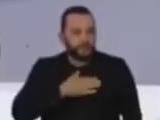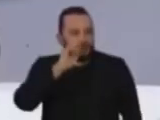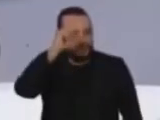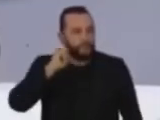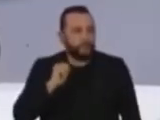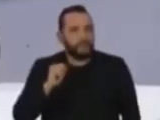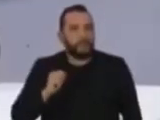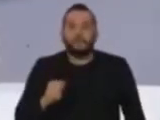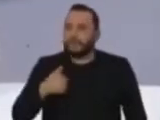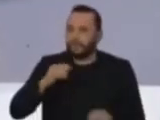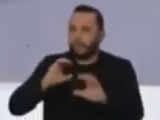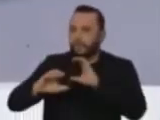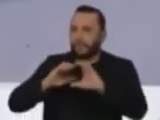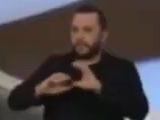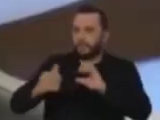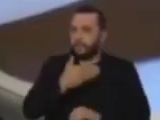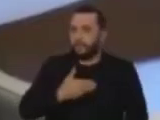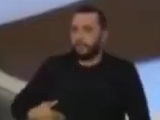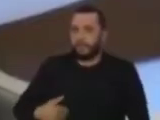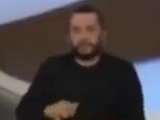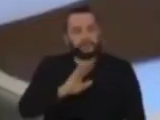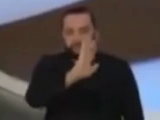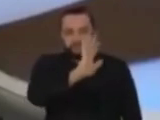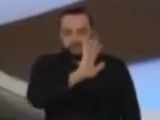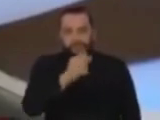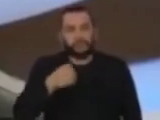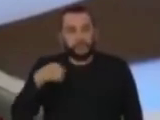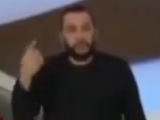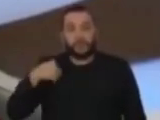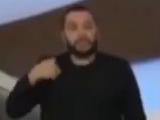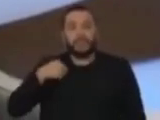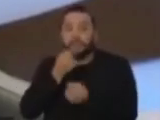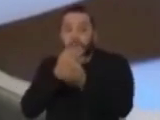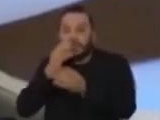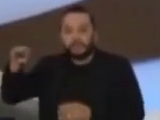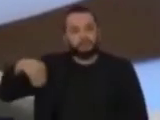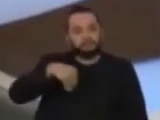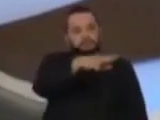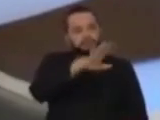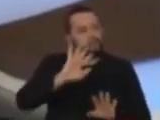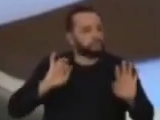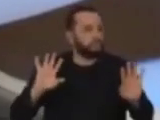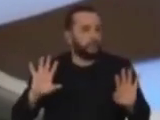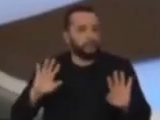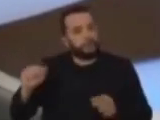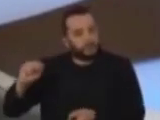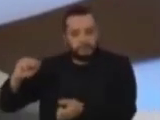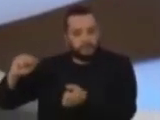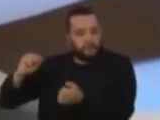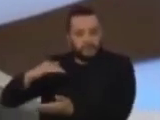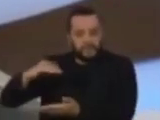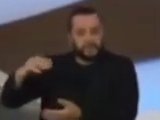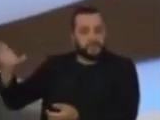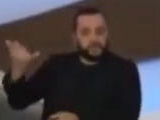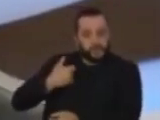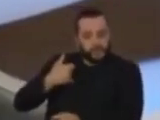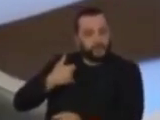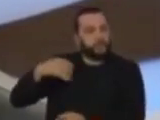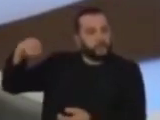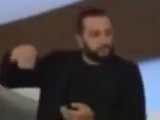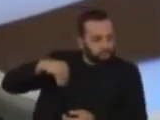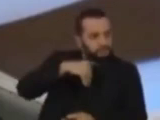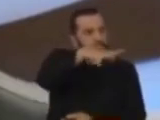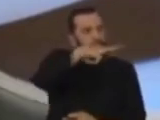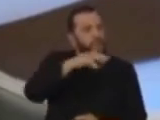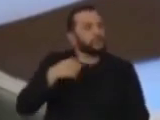não a mim eu não comunicação do governo do governador não Eduardo só reproduzimos escuros não só reproduzimos as informações que Anvisa